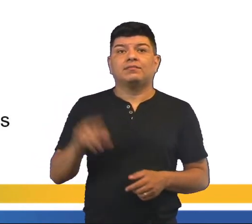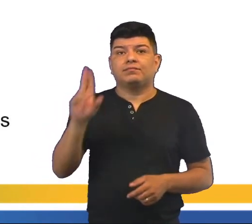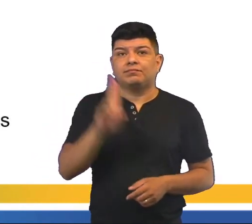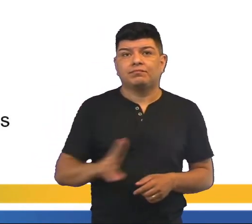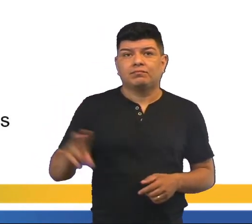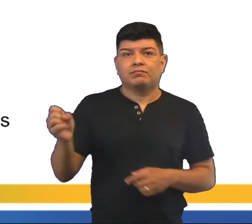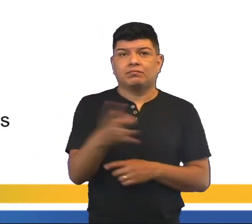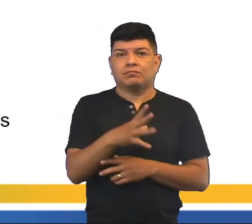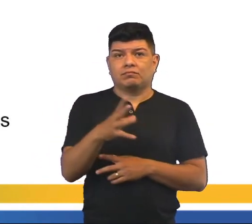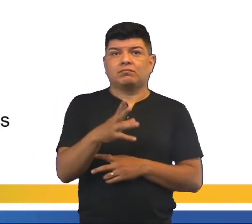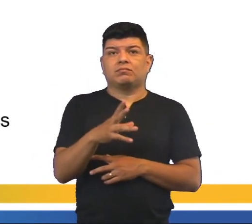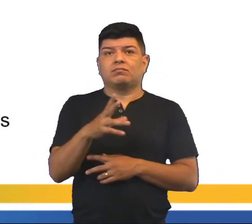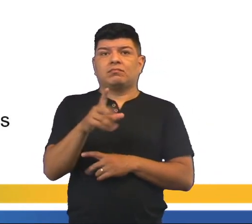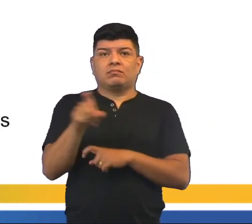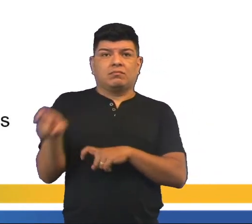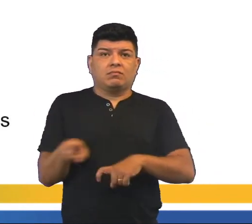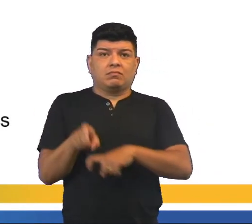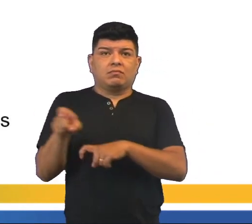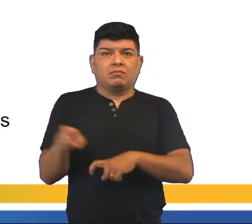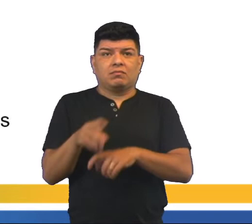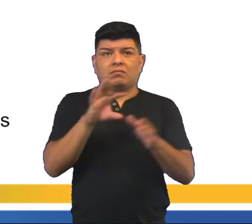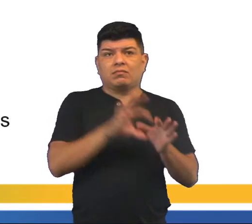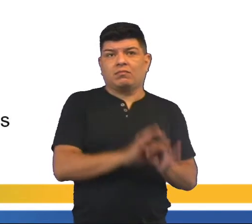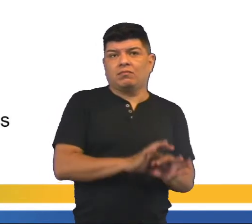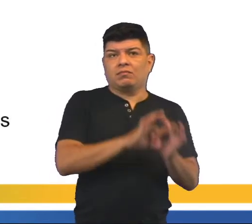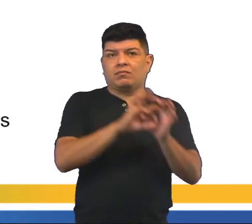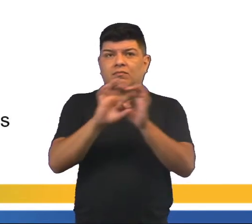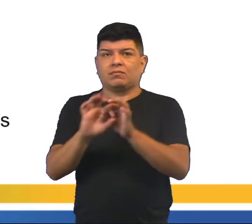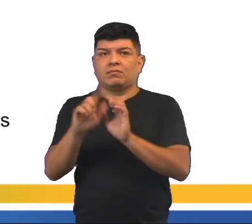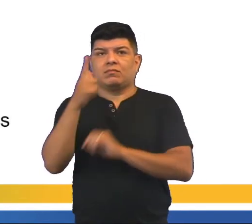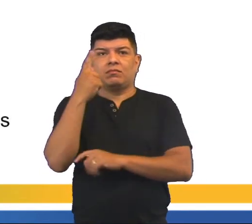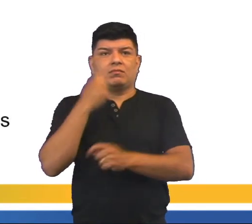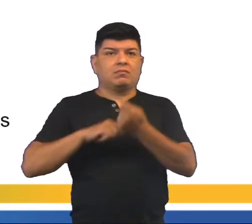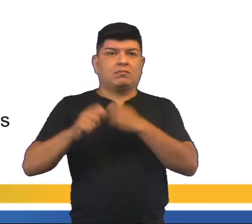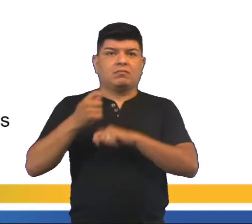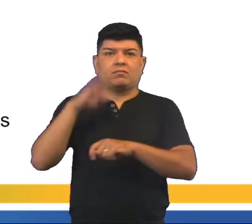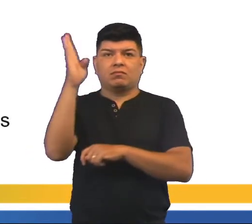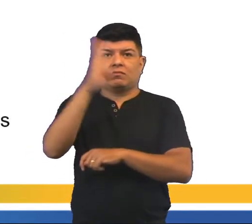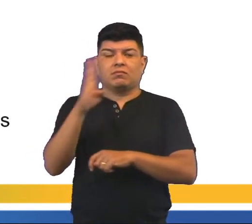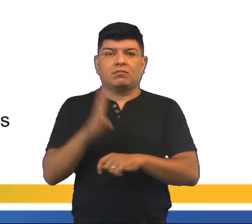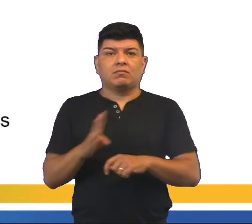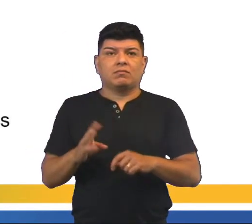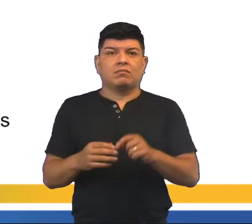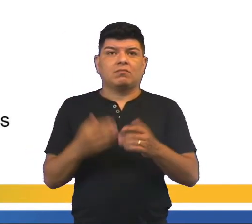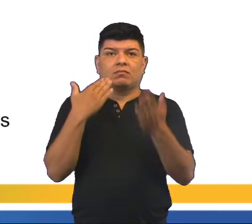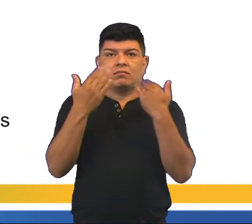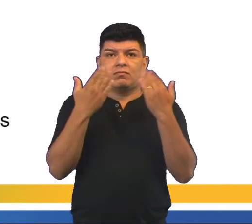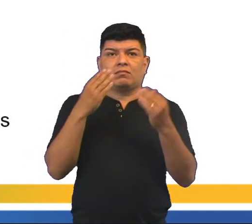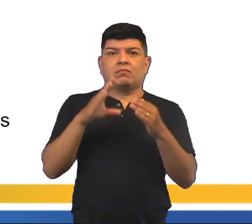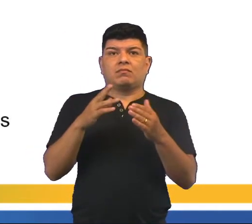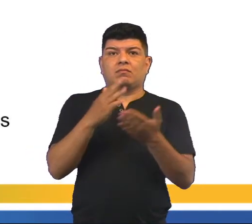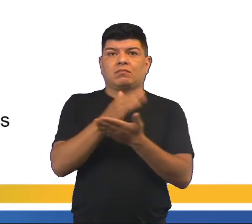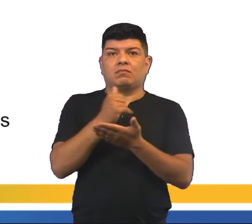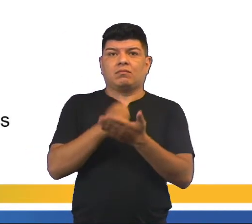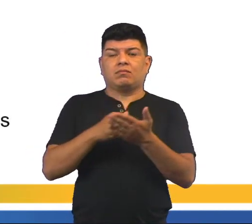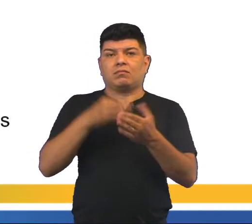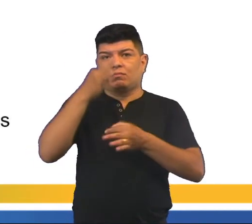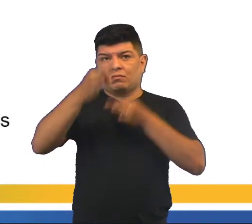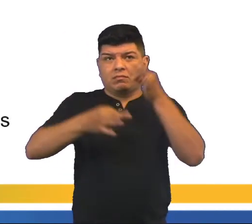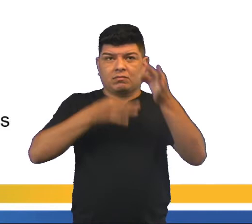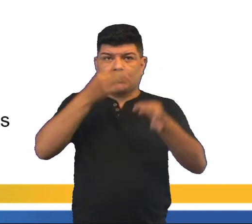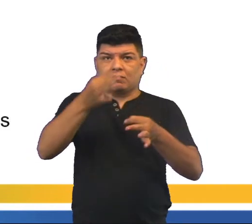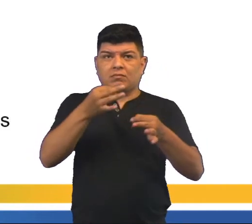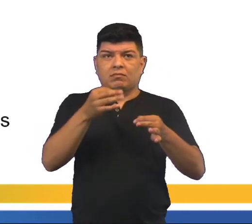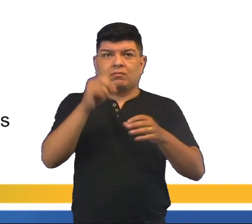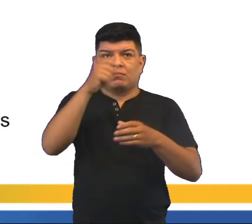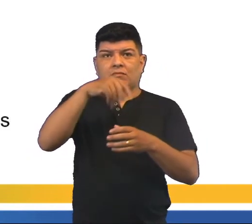de modernos agrossistemas no contexto geoeconômico brasileiro gerou uma série de debates, dividindo opiniões acerca